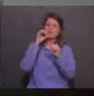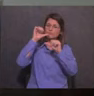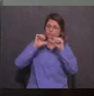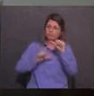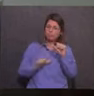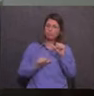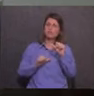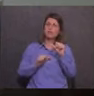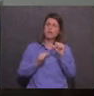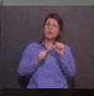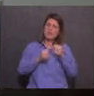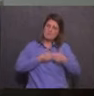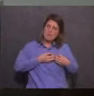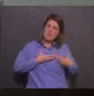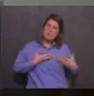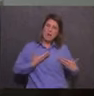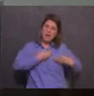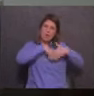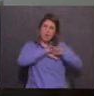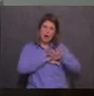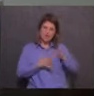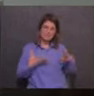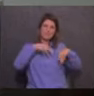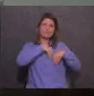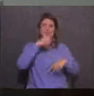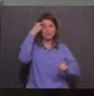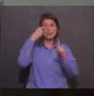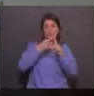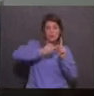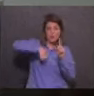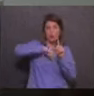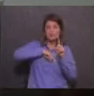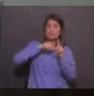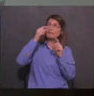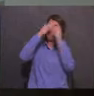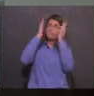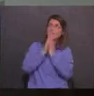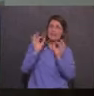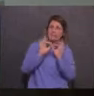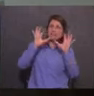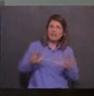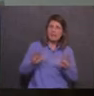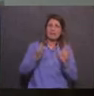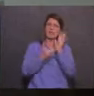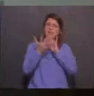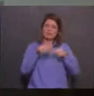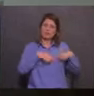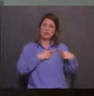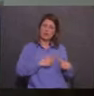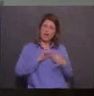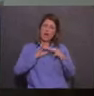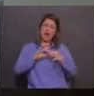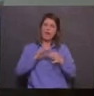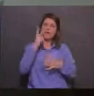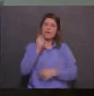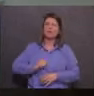e guardada, de modo a podermos entrar como ela no coração de Cristo, nossa vida e